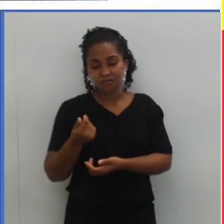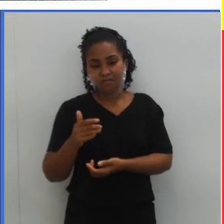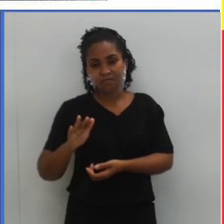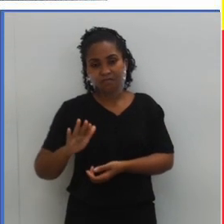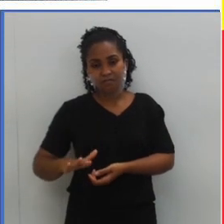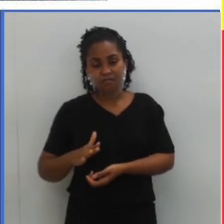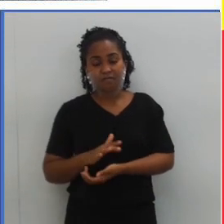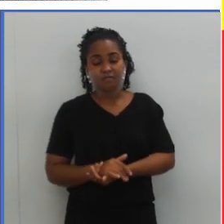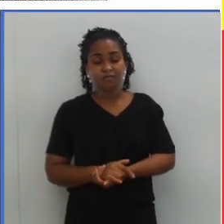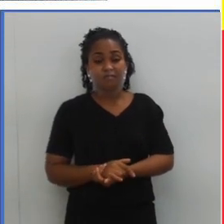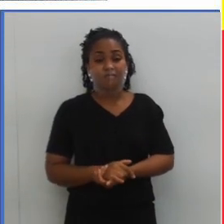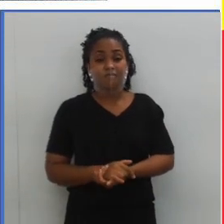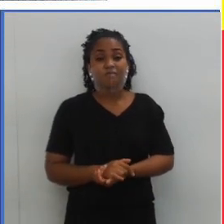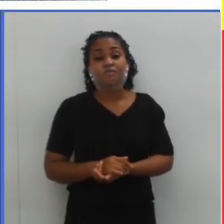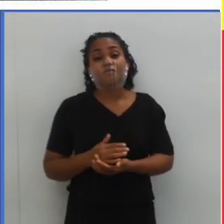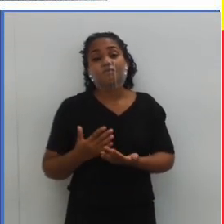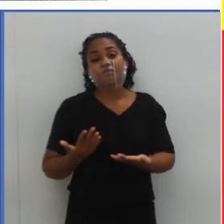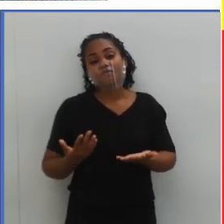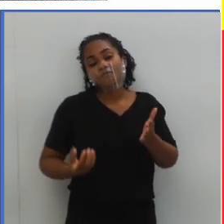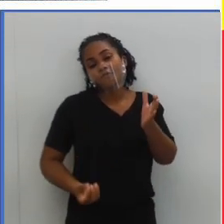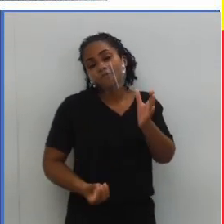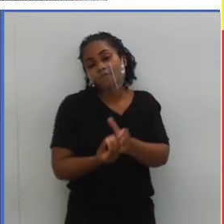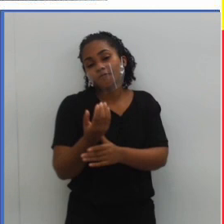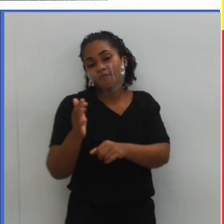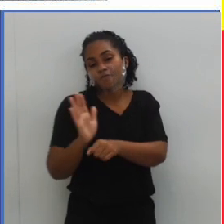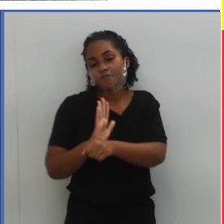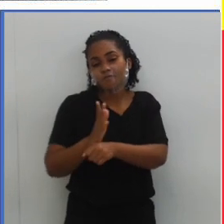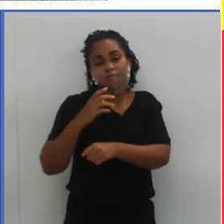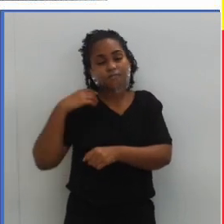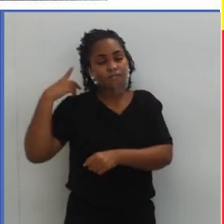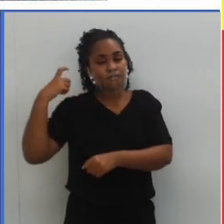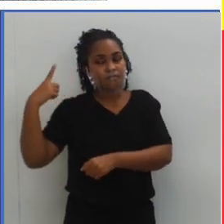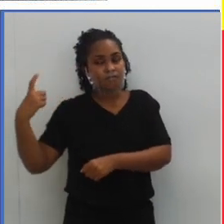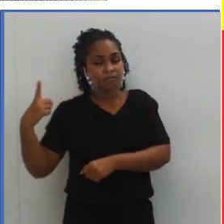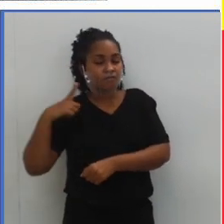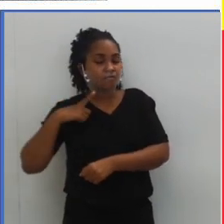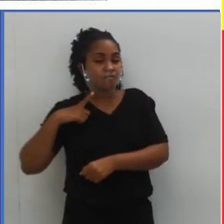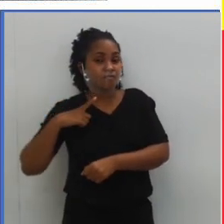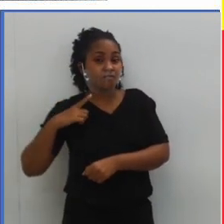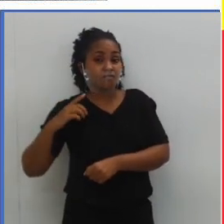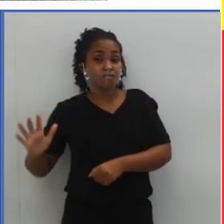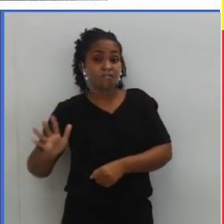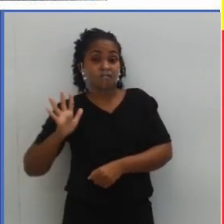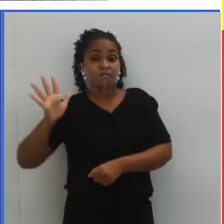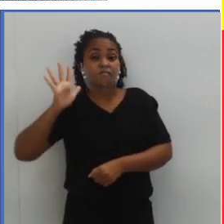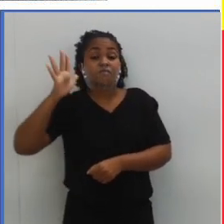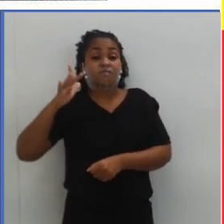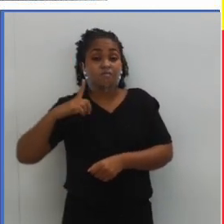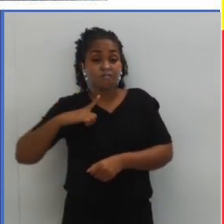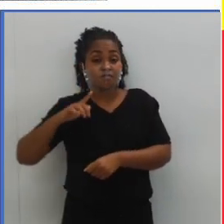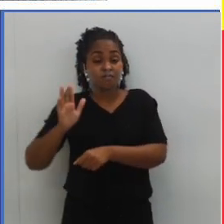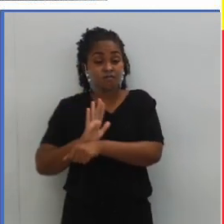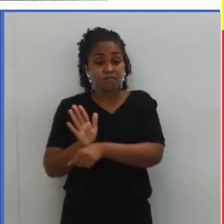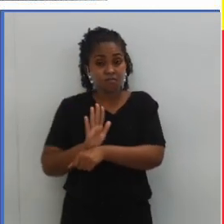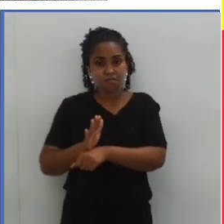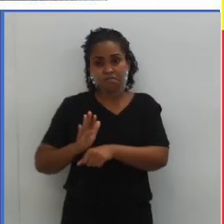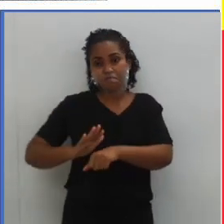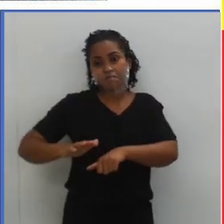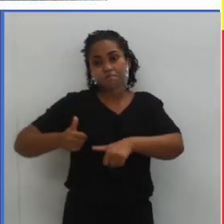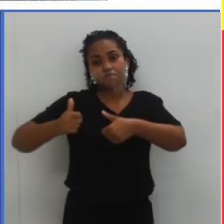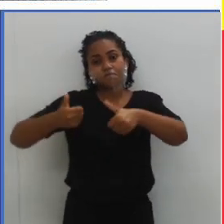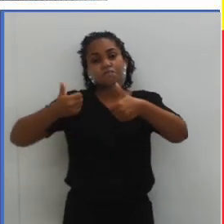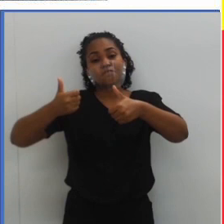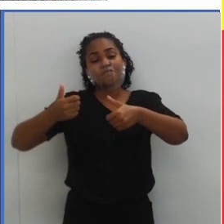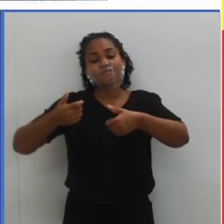Aí, com o surgimento do cinema sonoro, as produções encareceram, certo? E os filmes produzidos eram de melhor qualidade. O